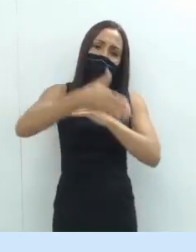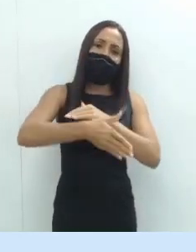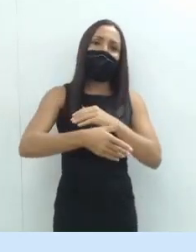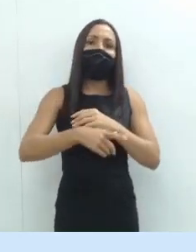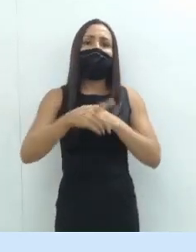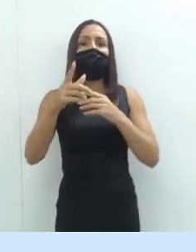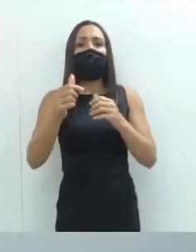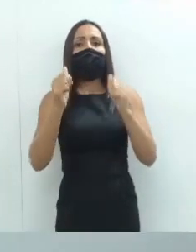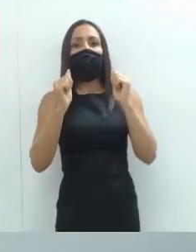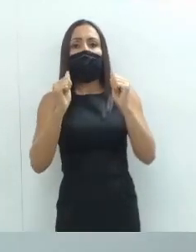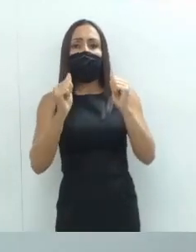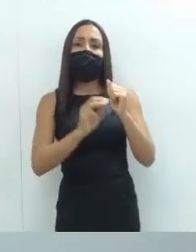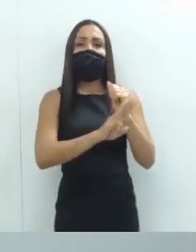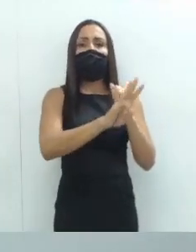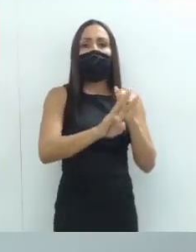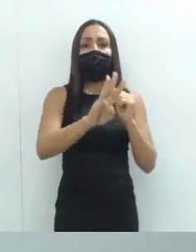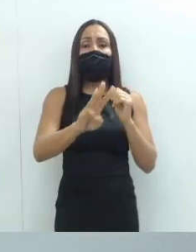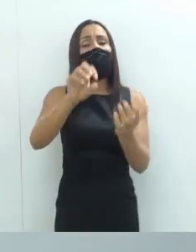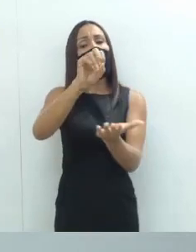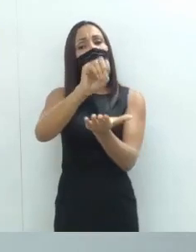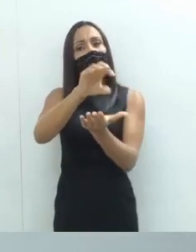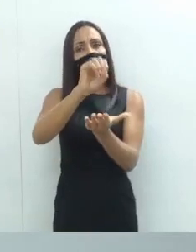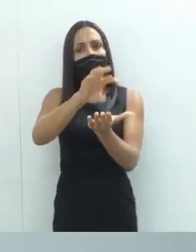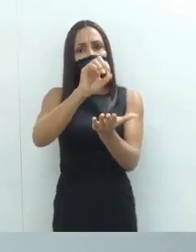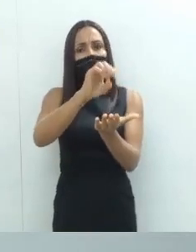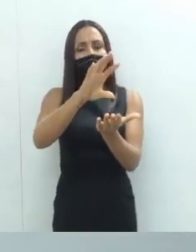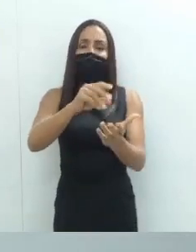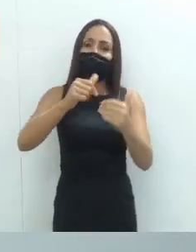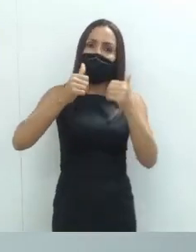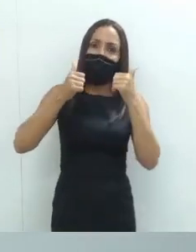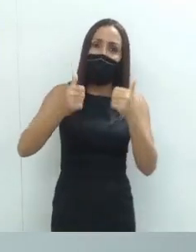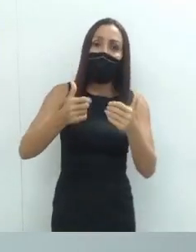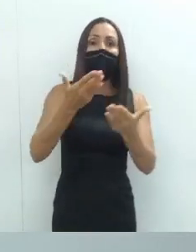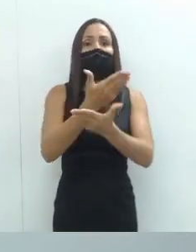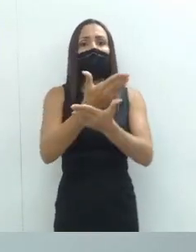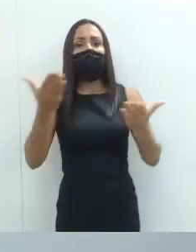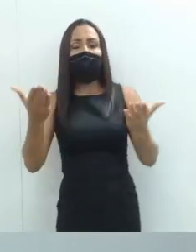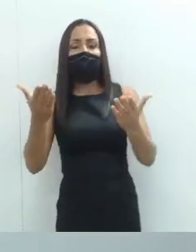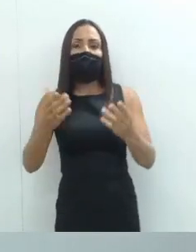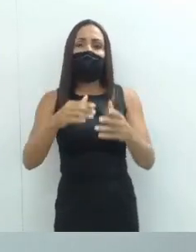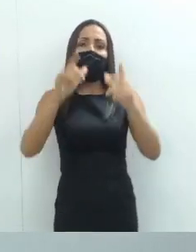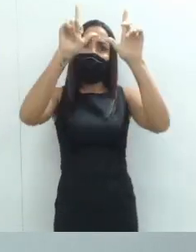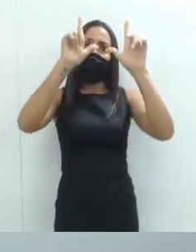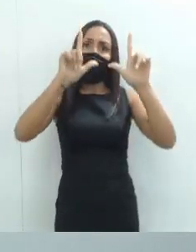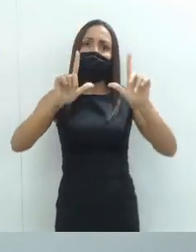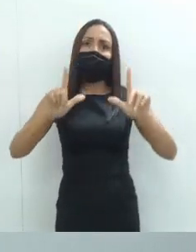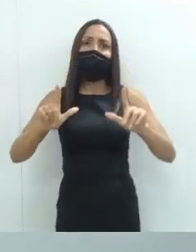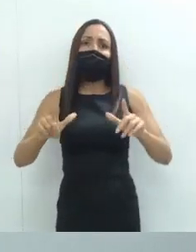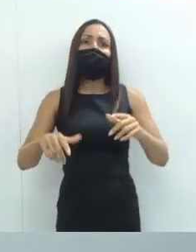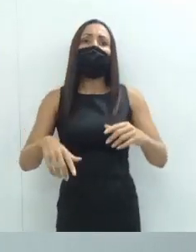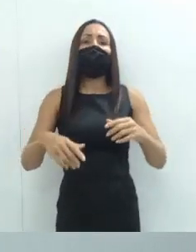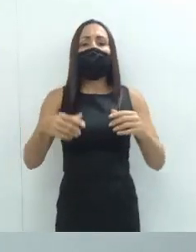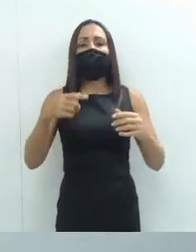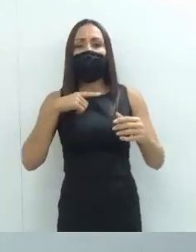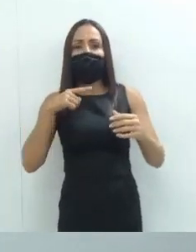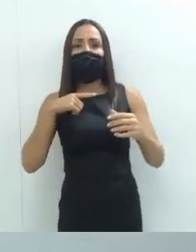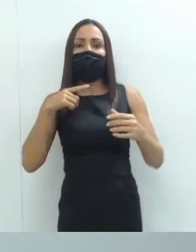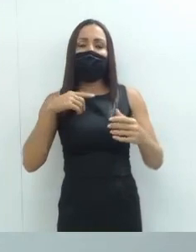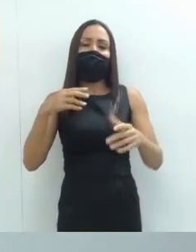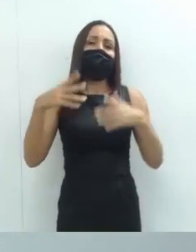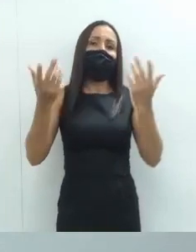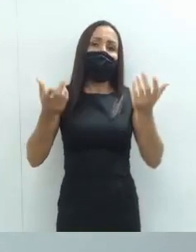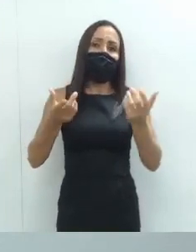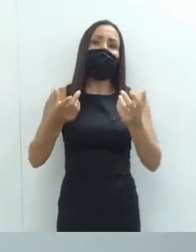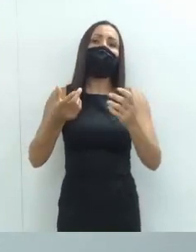Vocês podem entrar no site do EducaPE, tá bom? E vocês acessem esse material lá, vai estar lá para vocês darem